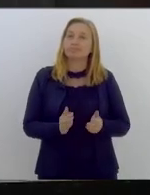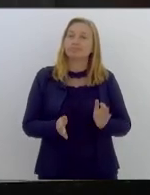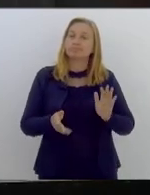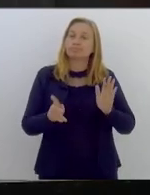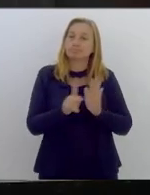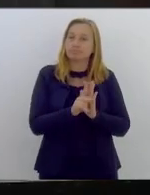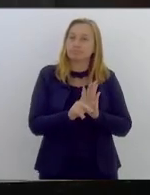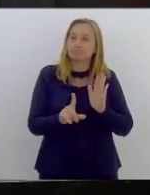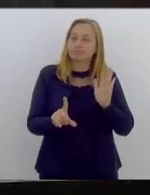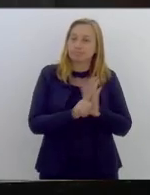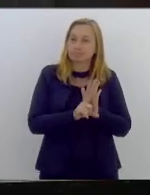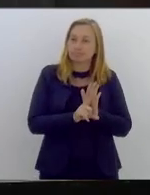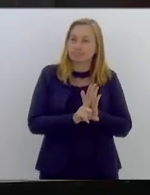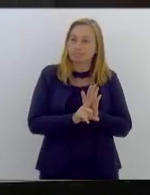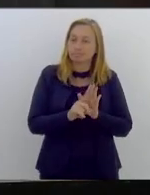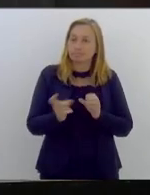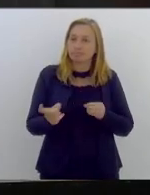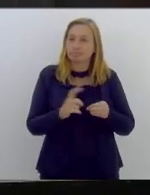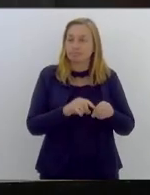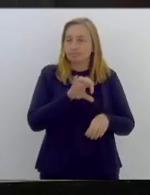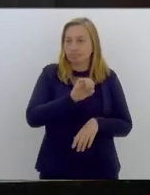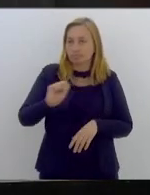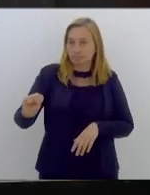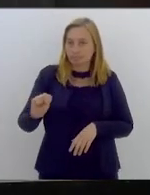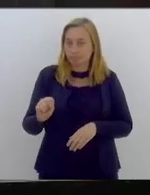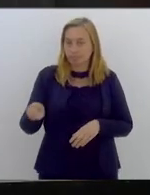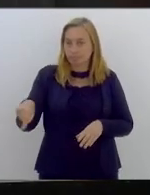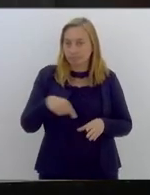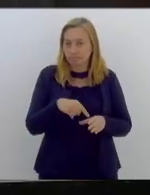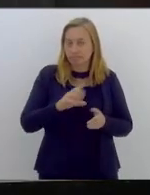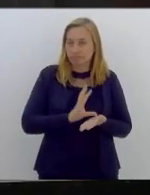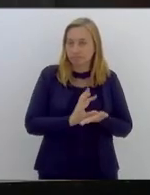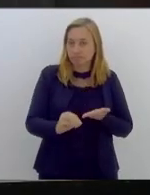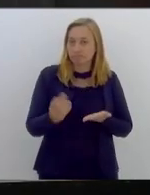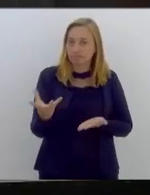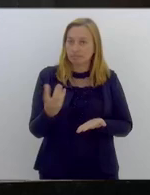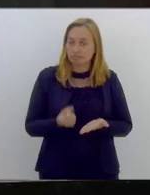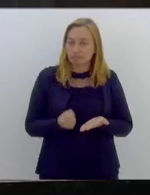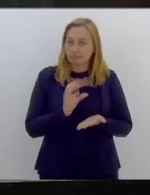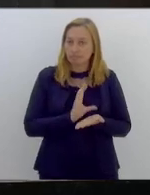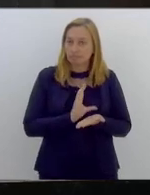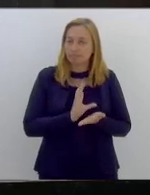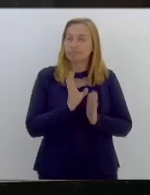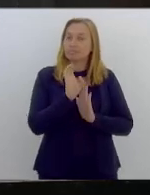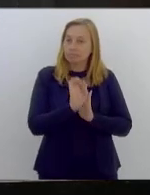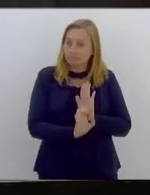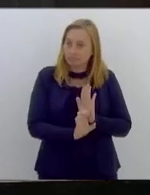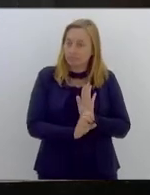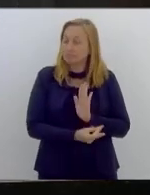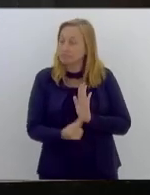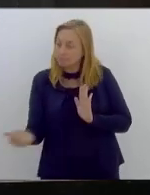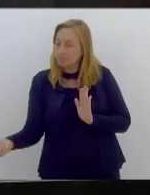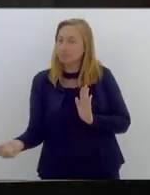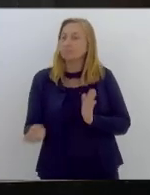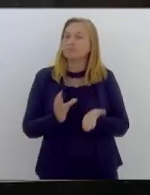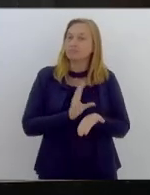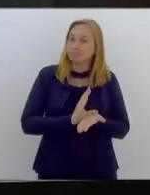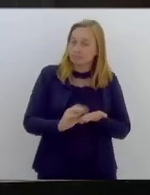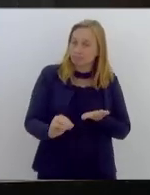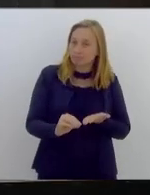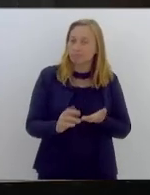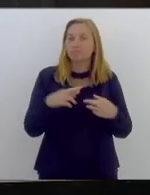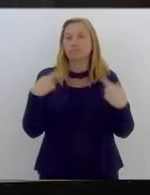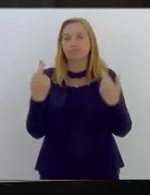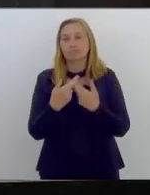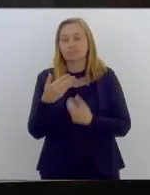de reposição de ICMS, que veio à pauta, recebeu emenda, saiu de pauta e fizemos uma